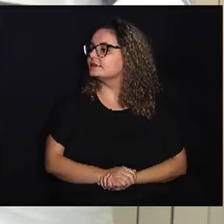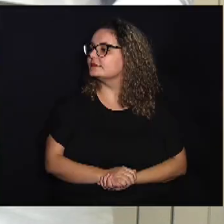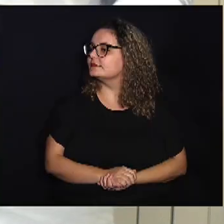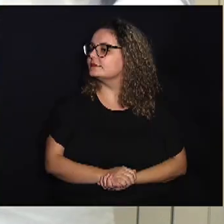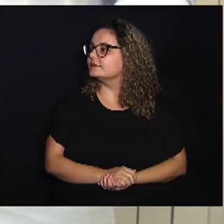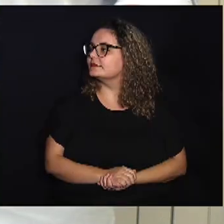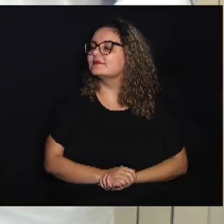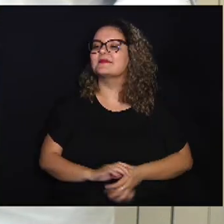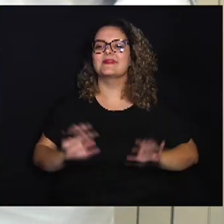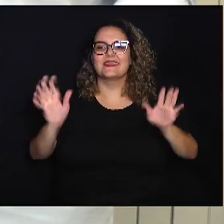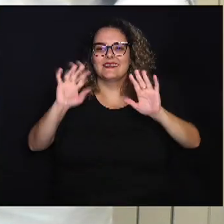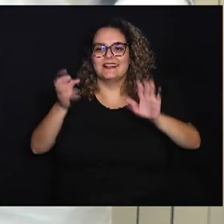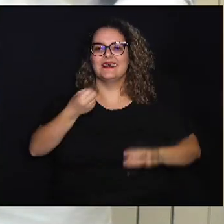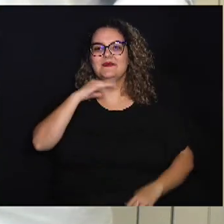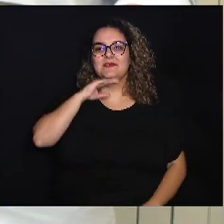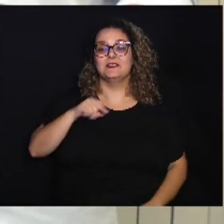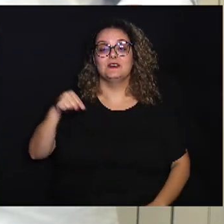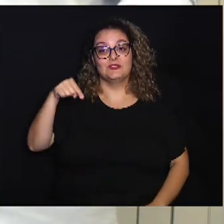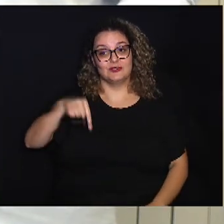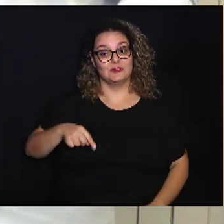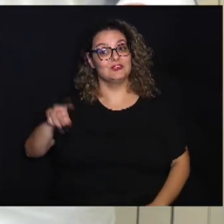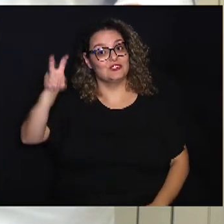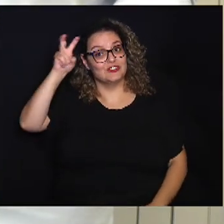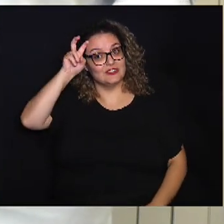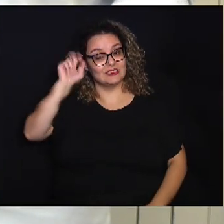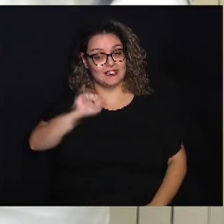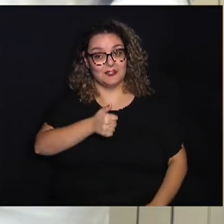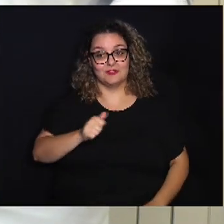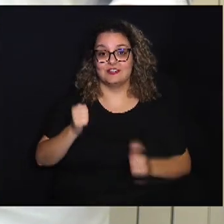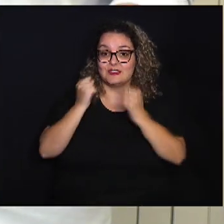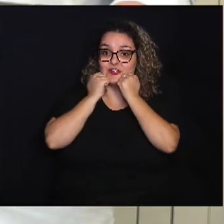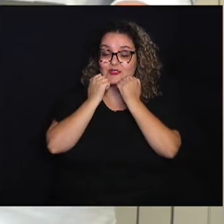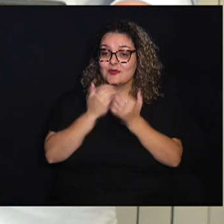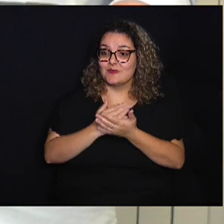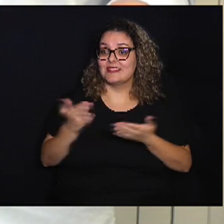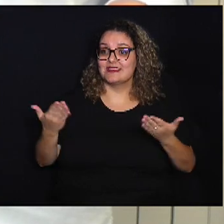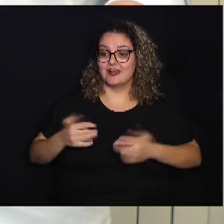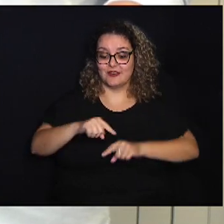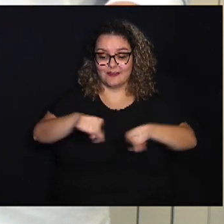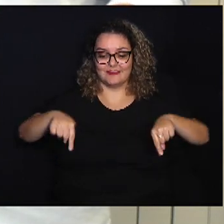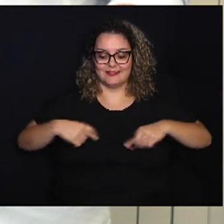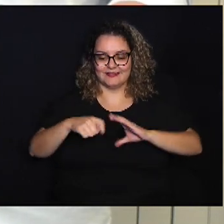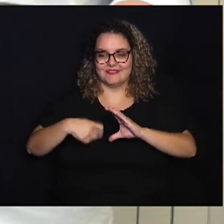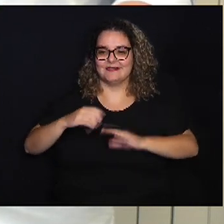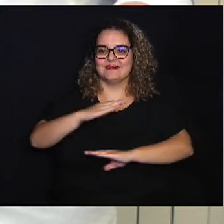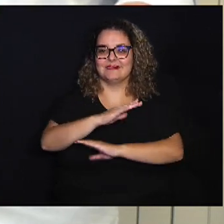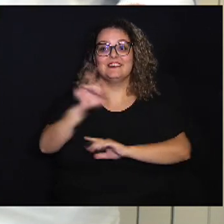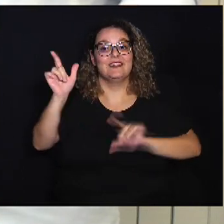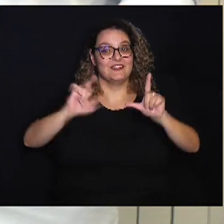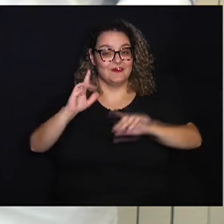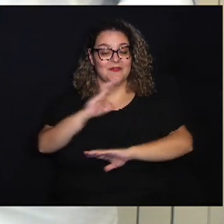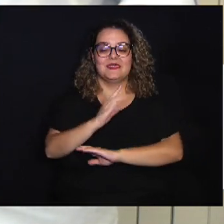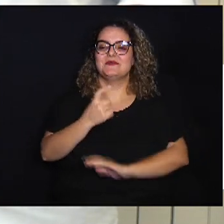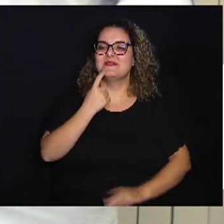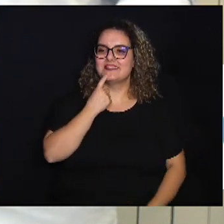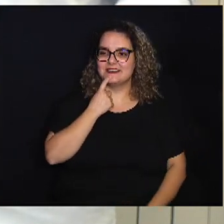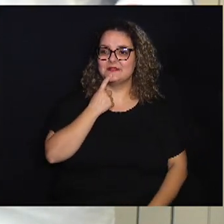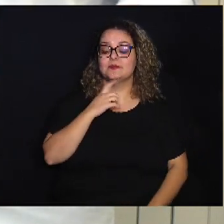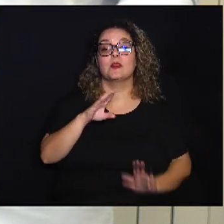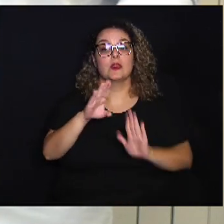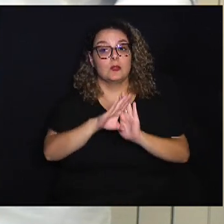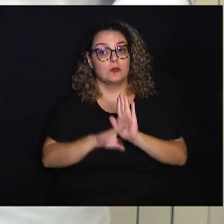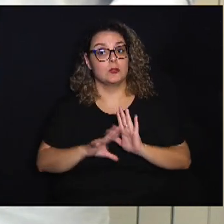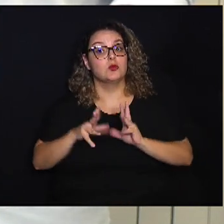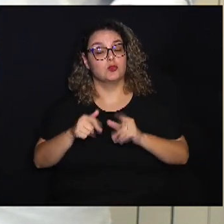Olá, boa tarde. Hoje é quinta-feira, 11 de julho. Começa agora o Estúdio Câmara aqui na TV Câmara Campinas. Programa que todas